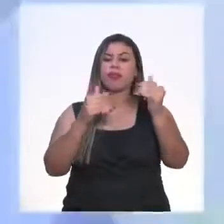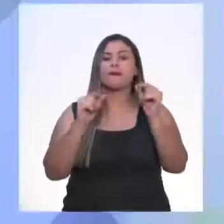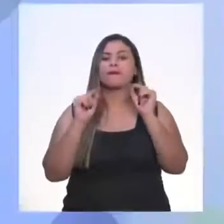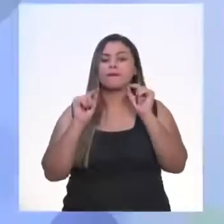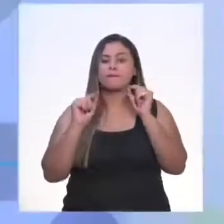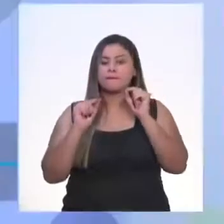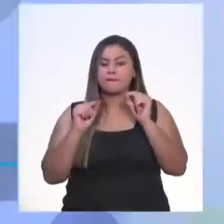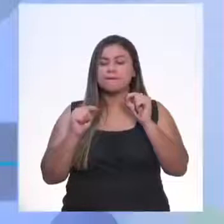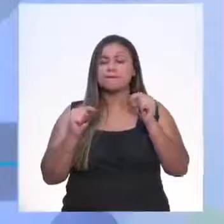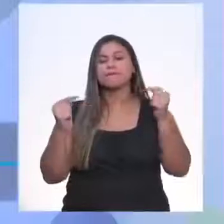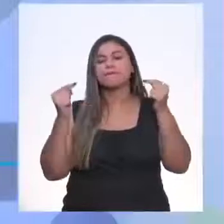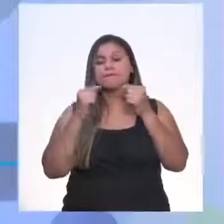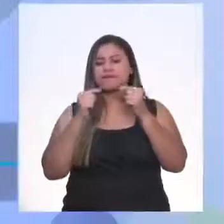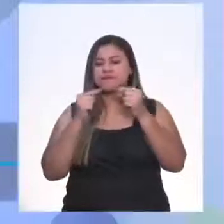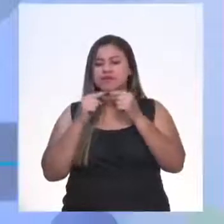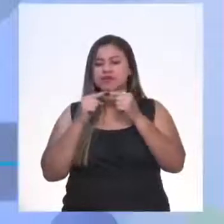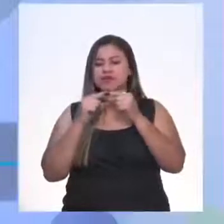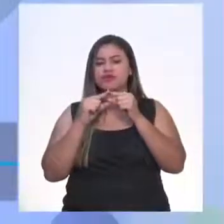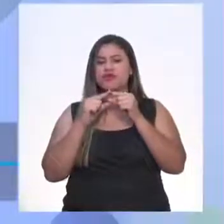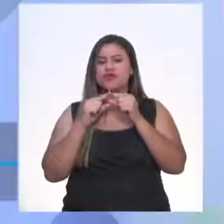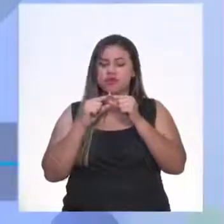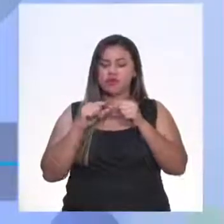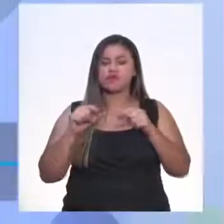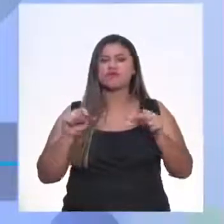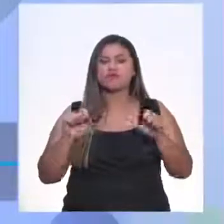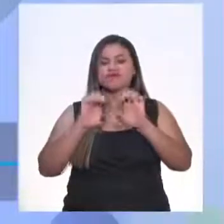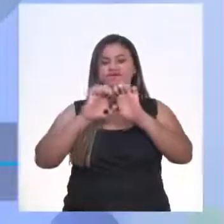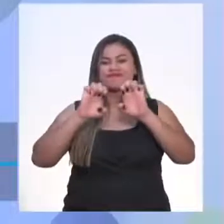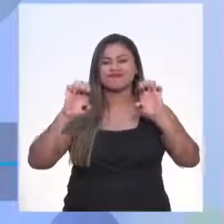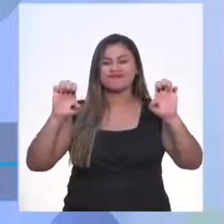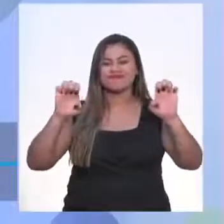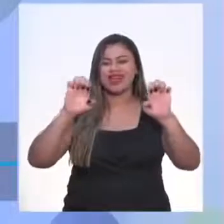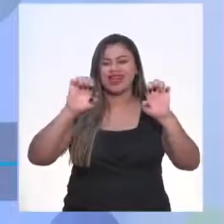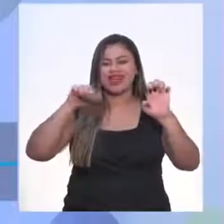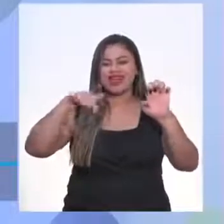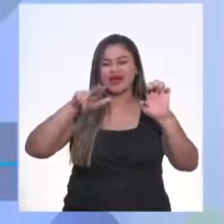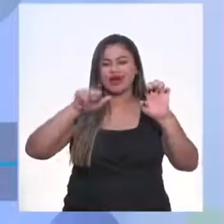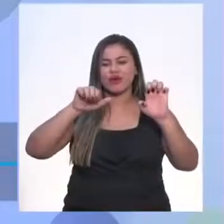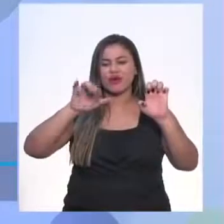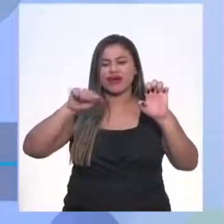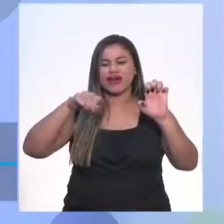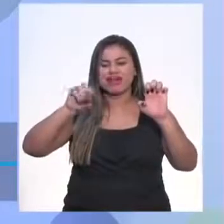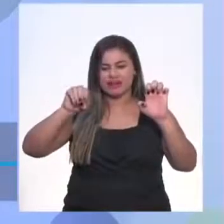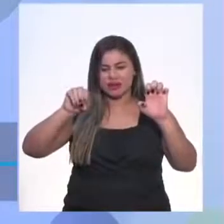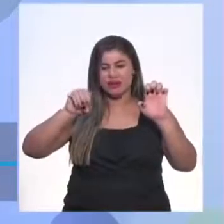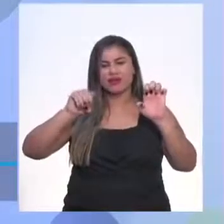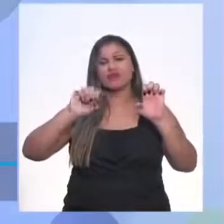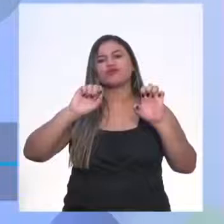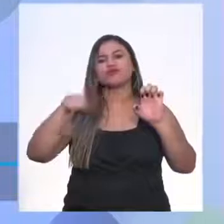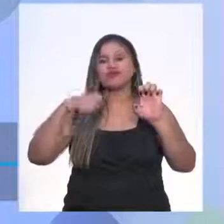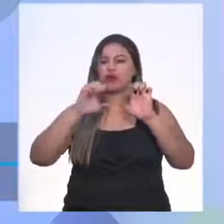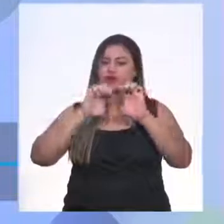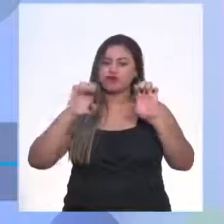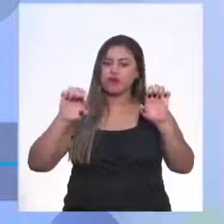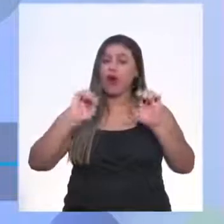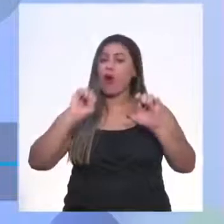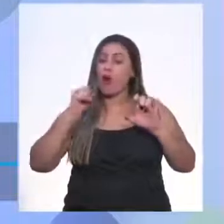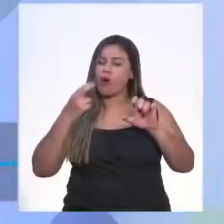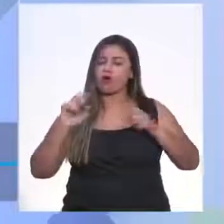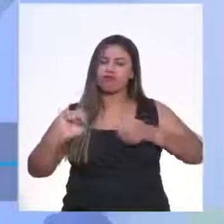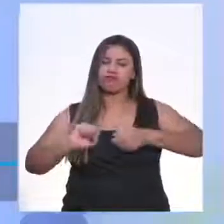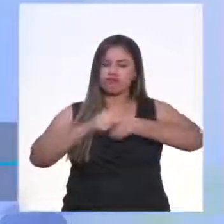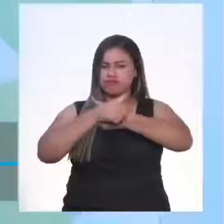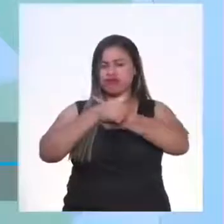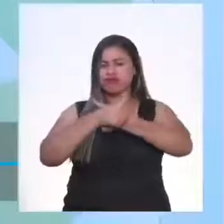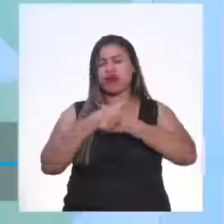passa muito aí pela ideia de equação, né? Equação, basicamente, é quando eu tenho uma igualdade, né, Osmar?